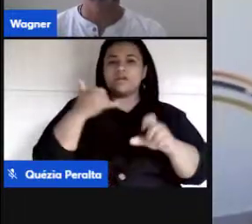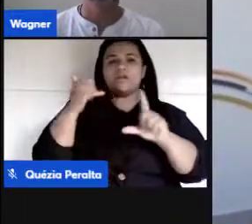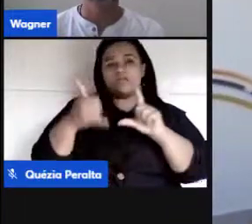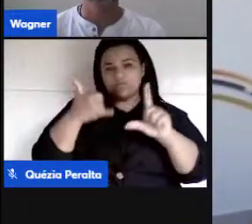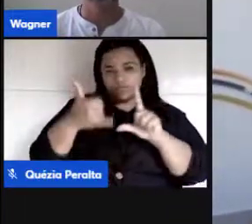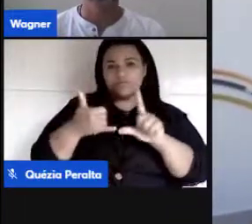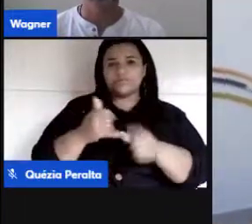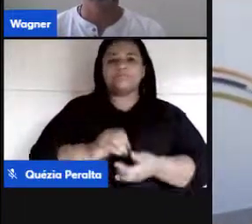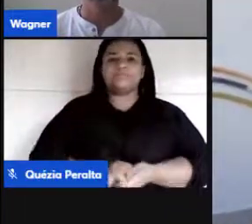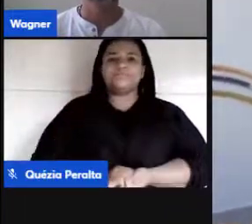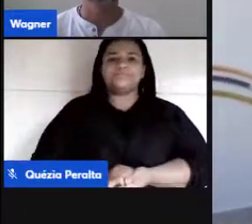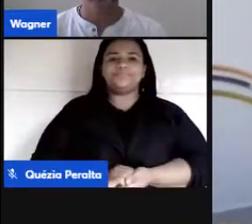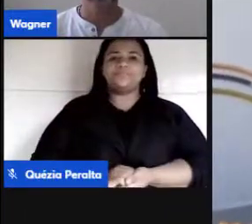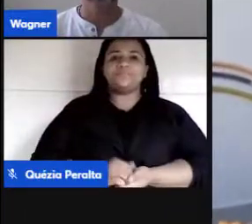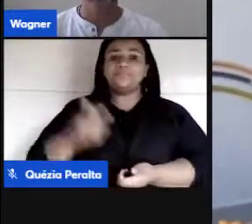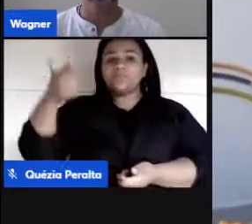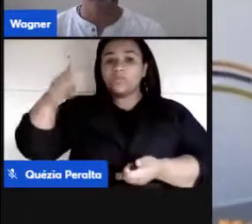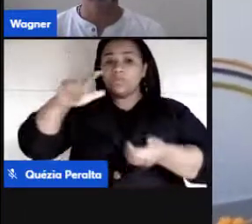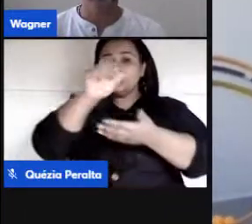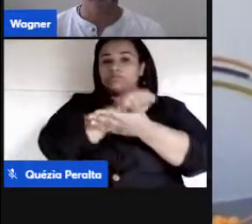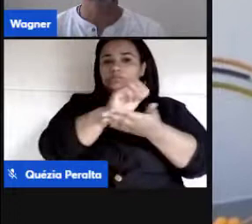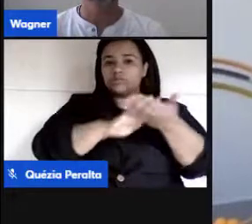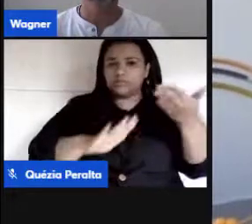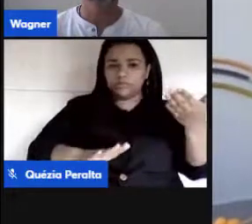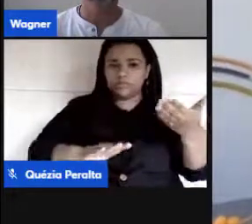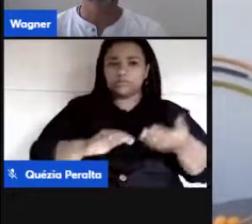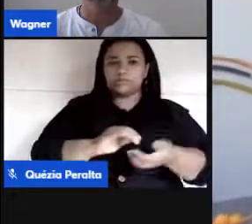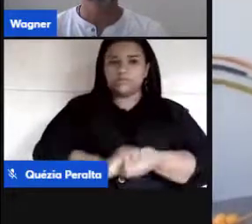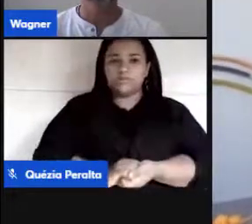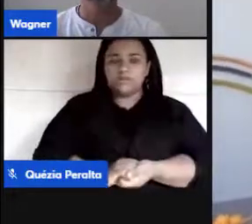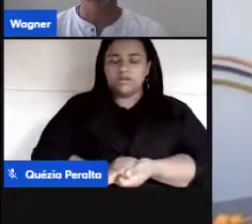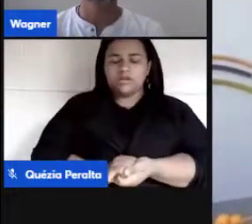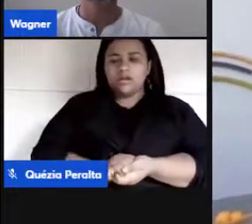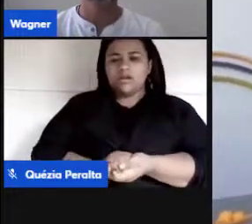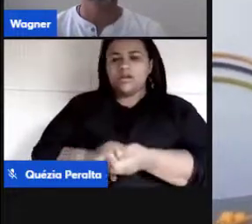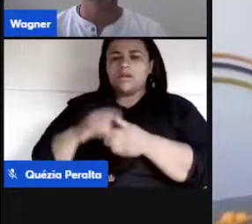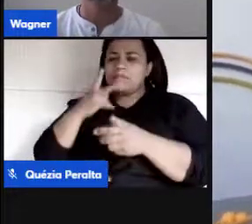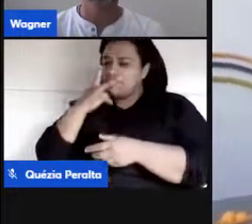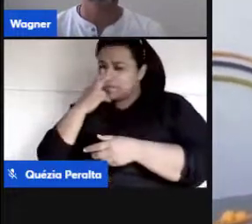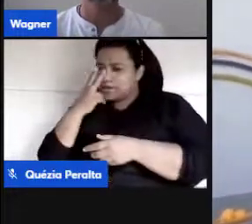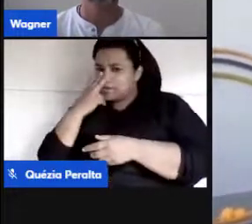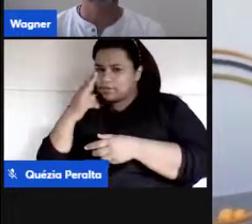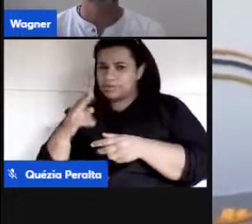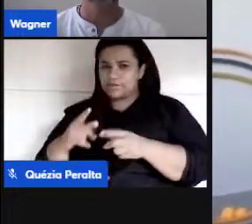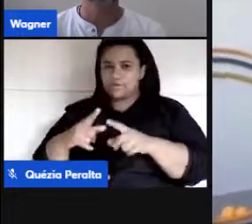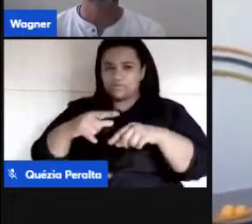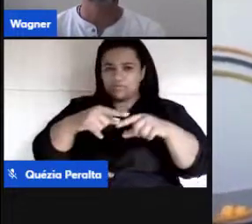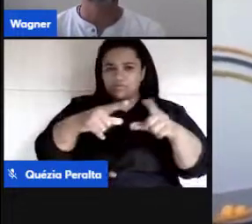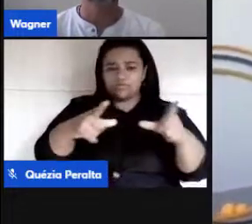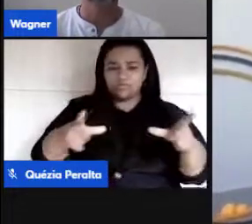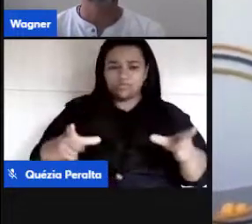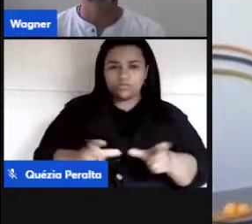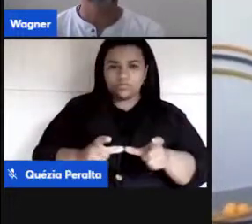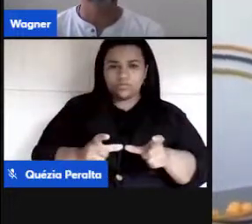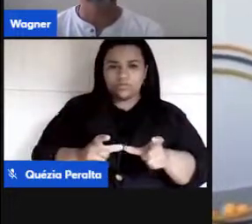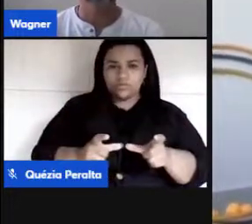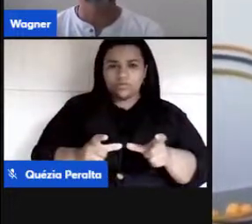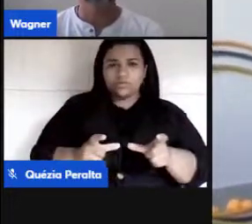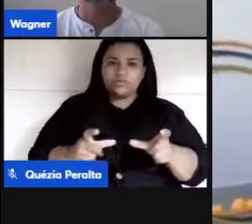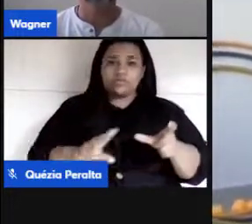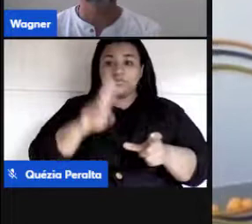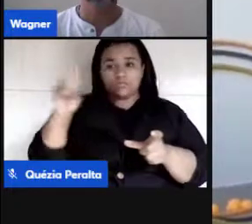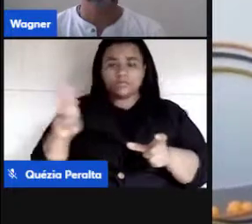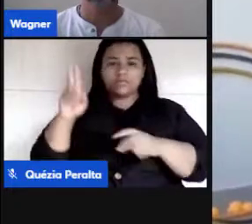Agora, em mais uma atividade, simulando a amarelinha, vocês podem ver que as cores são importantes. Utilizando os